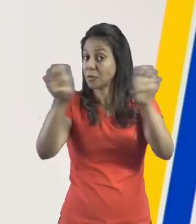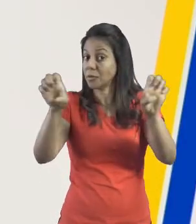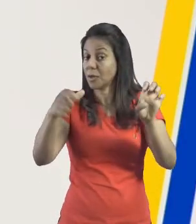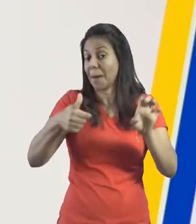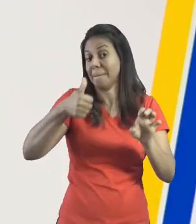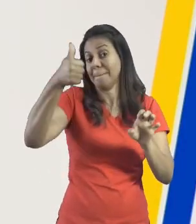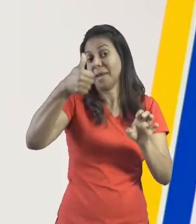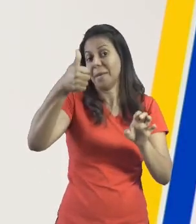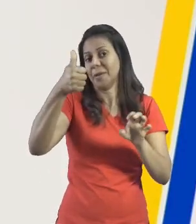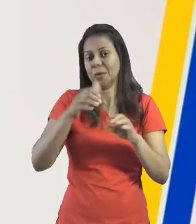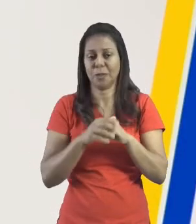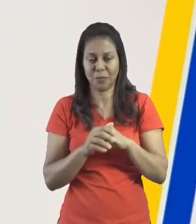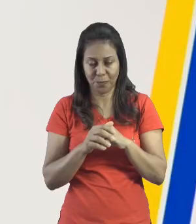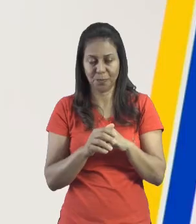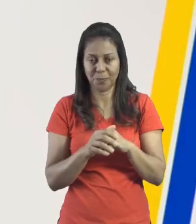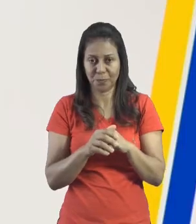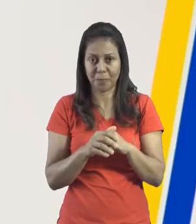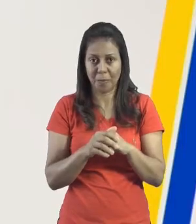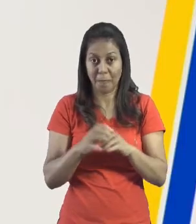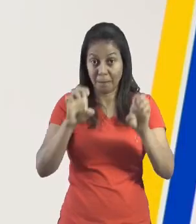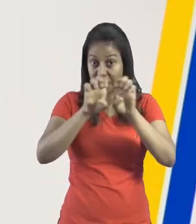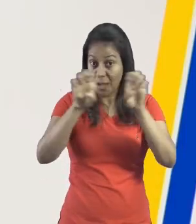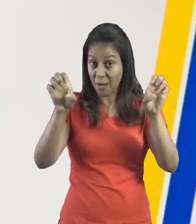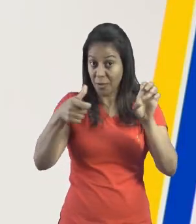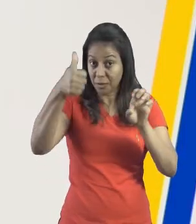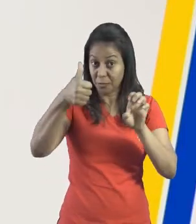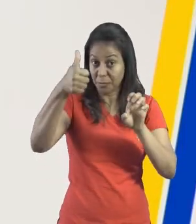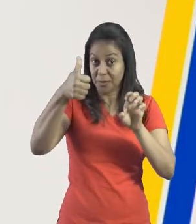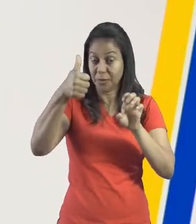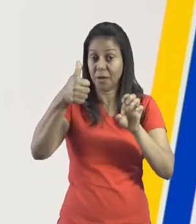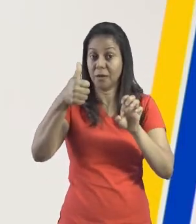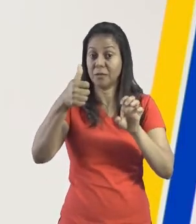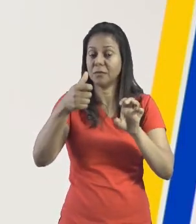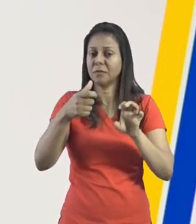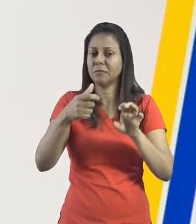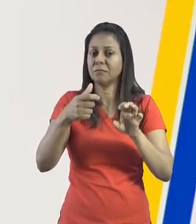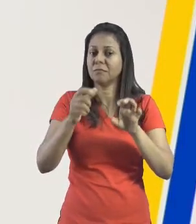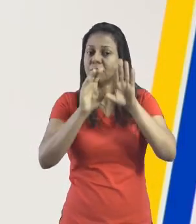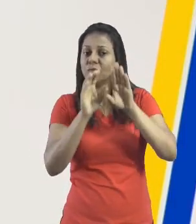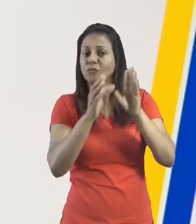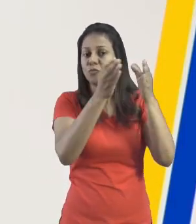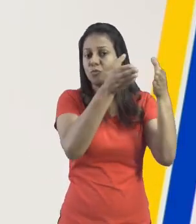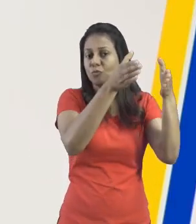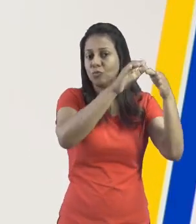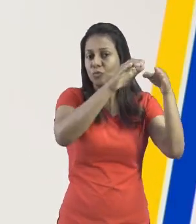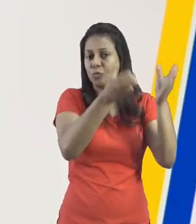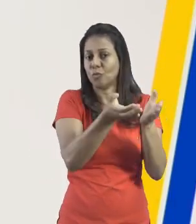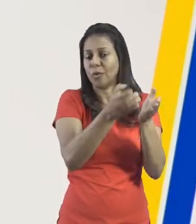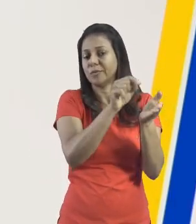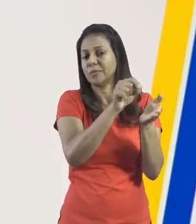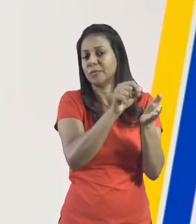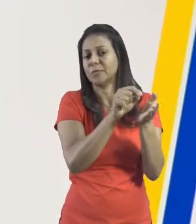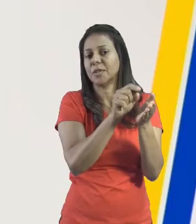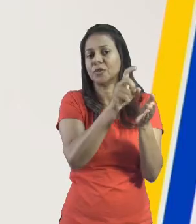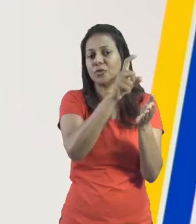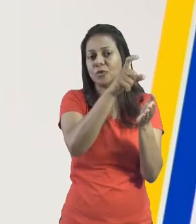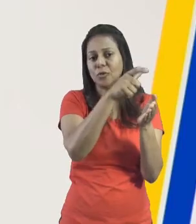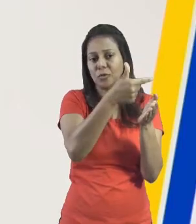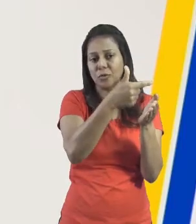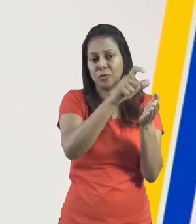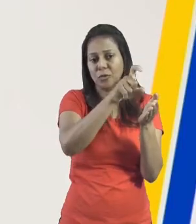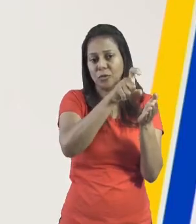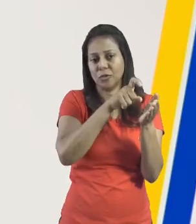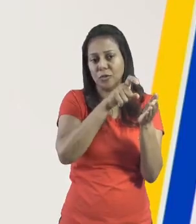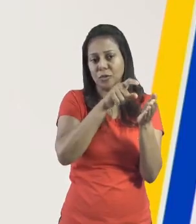primeiro grau. E essa equação do primeiro grau, vamos isolar quem? X. Podemos dizer que 2x